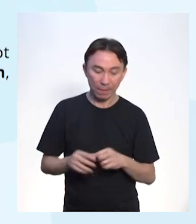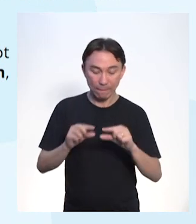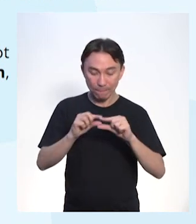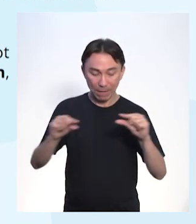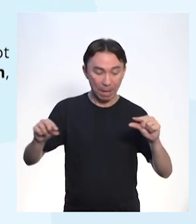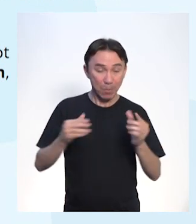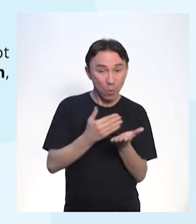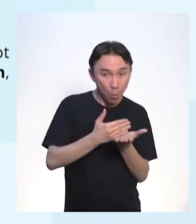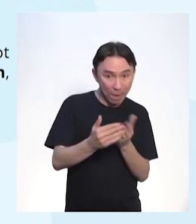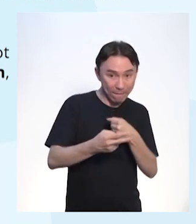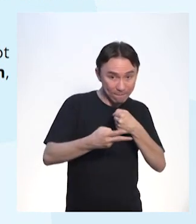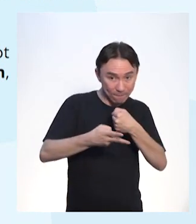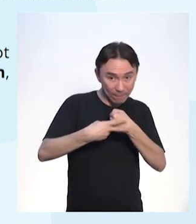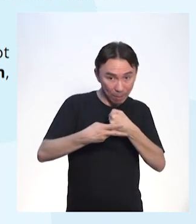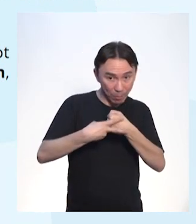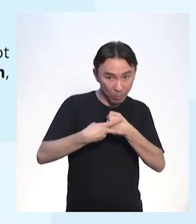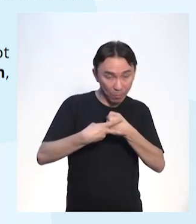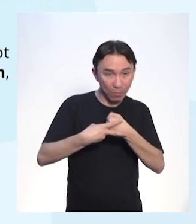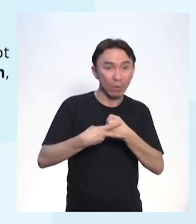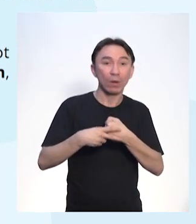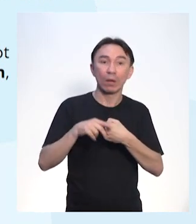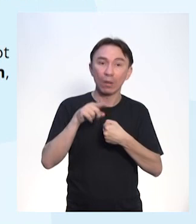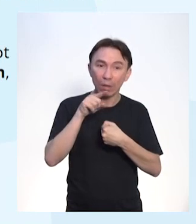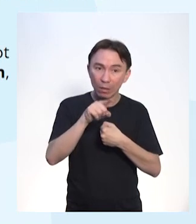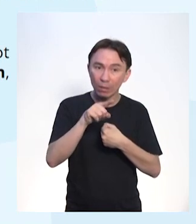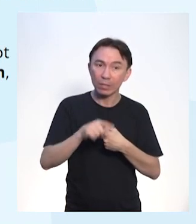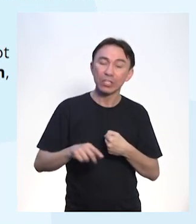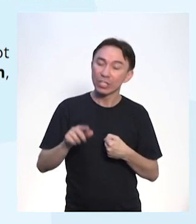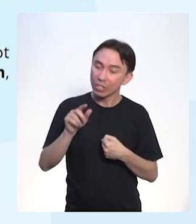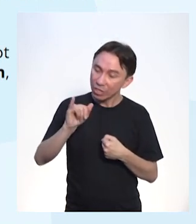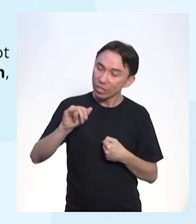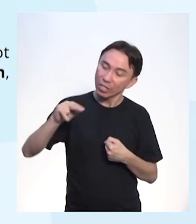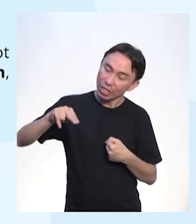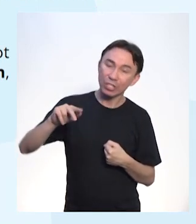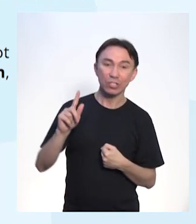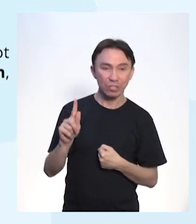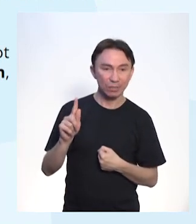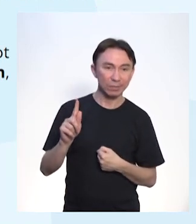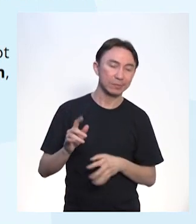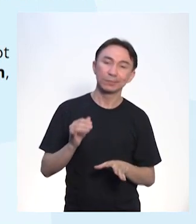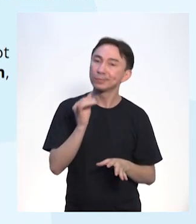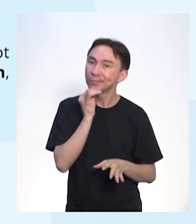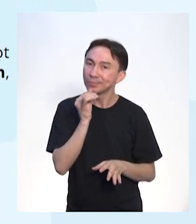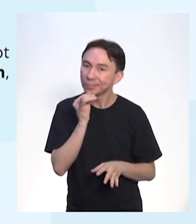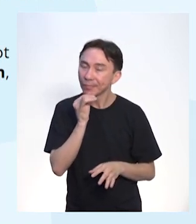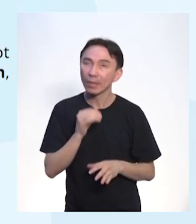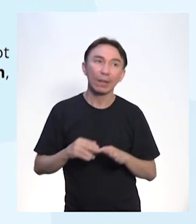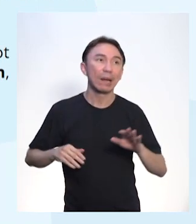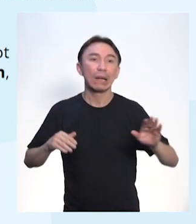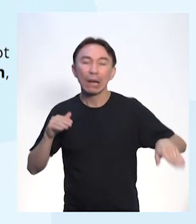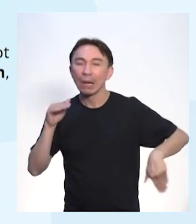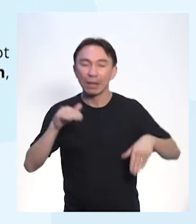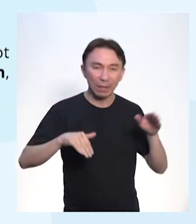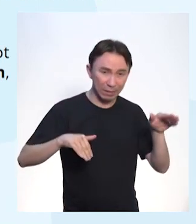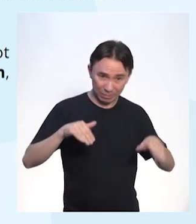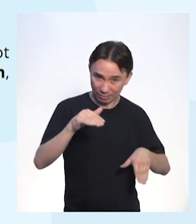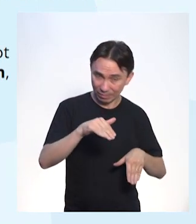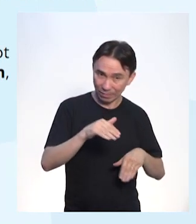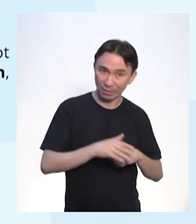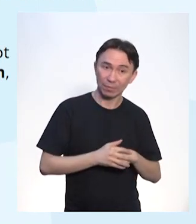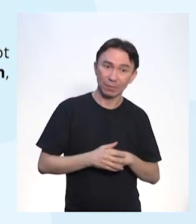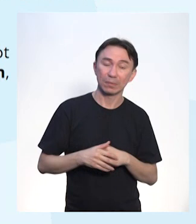com o verbo, né, aí você vai colocar o ing. Eu quero falar nadar faz bem à saúde. Eu não vou falar swim is good for health. Vou